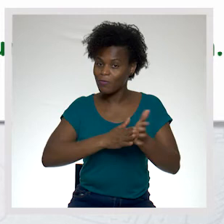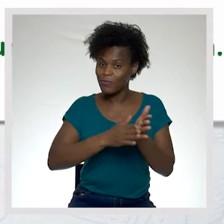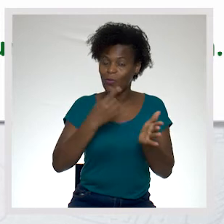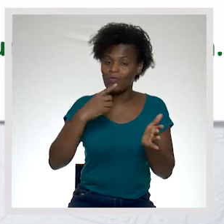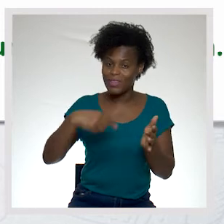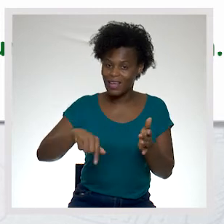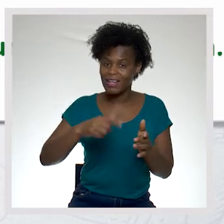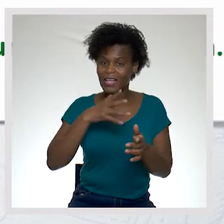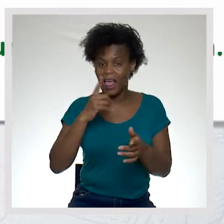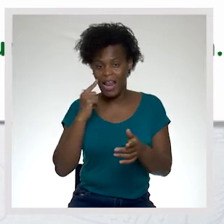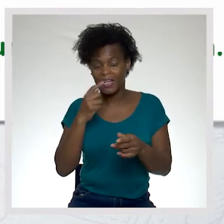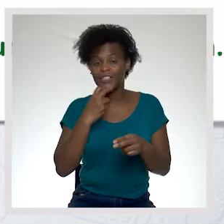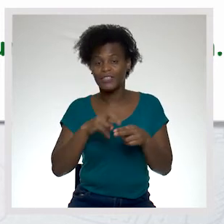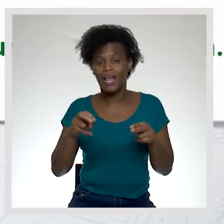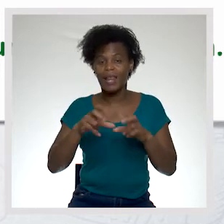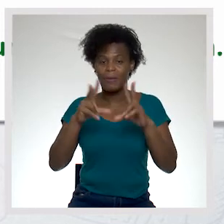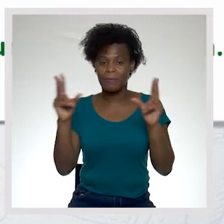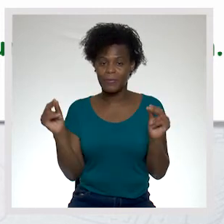energia limpa.